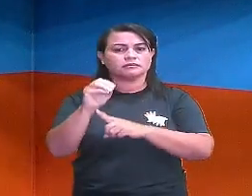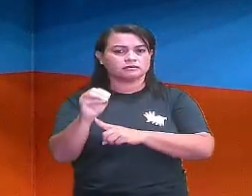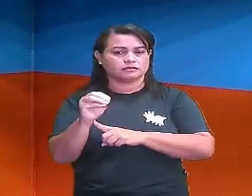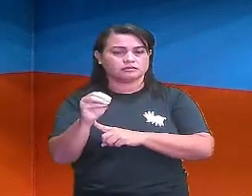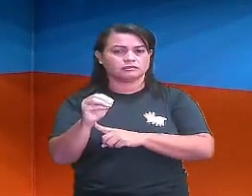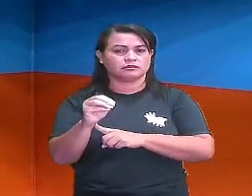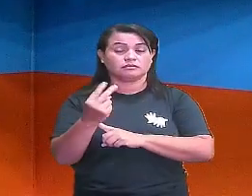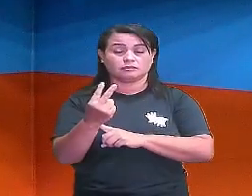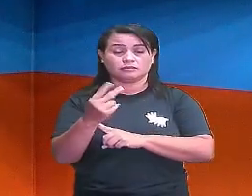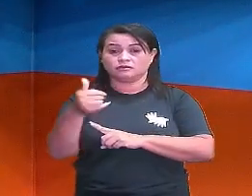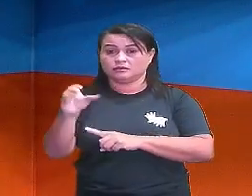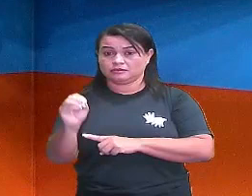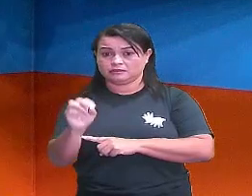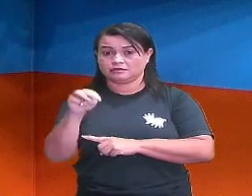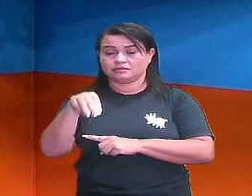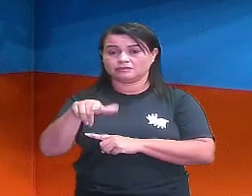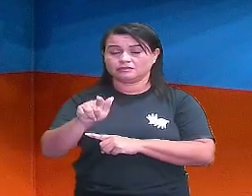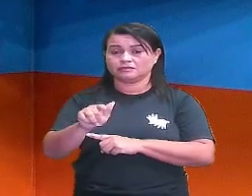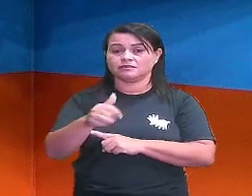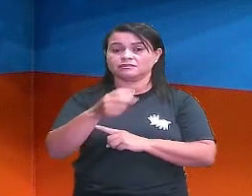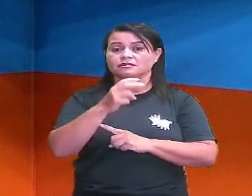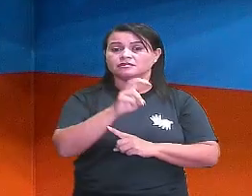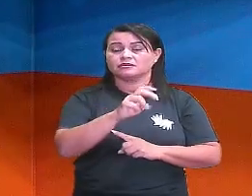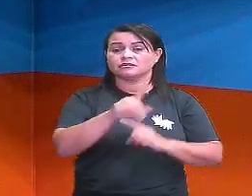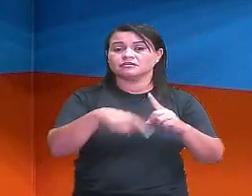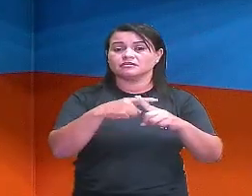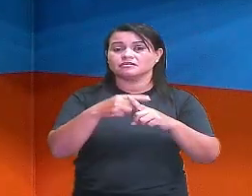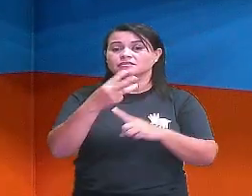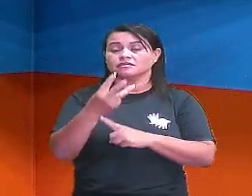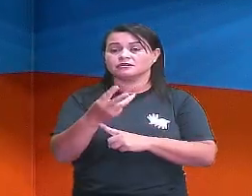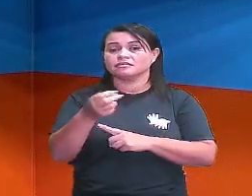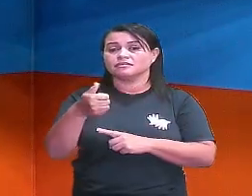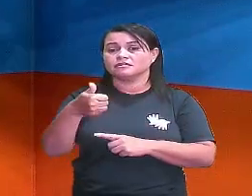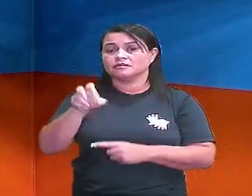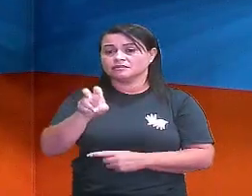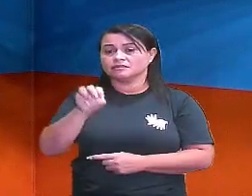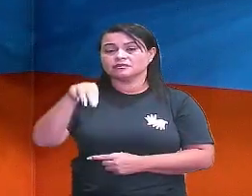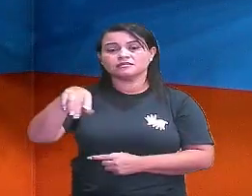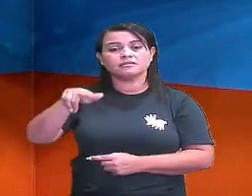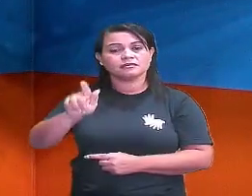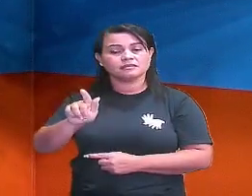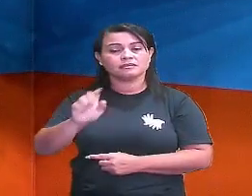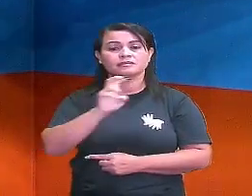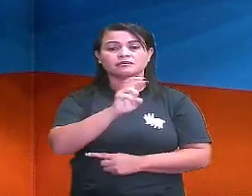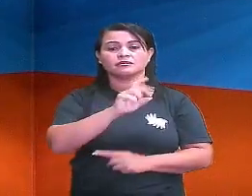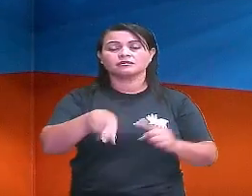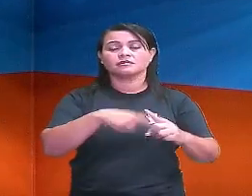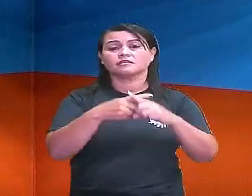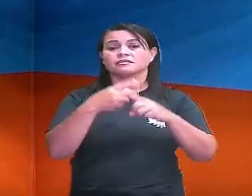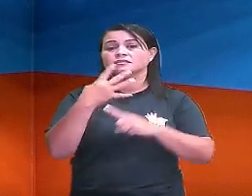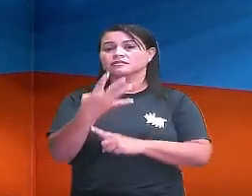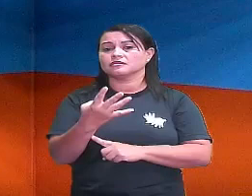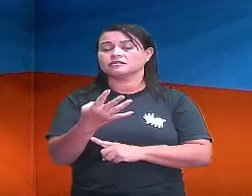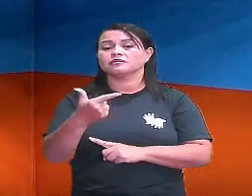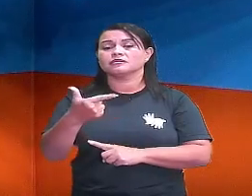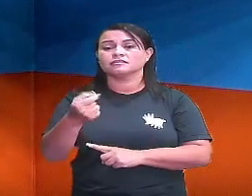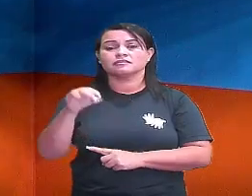miligramas. 5 vezes 3, 15 miligramas. 5 vezes 4, 20 miligramas.